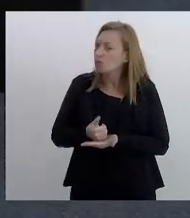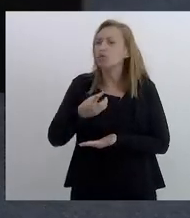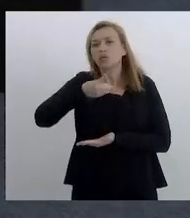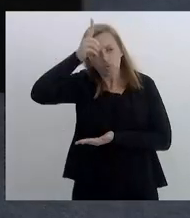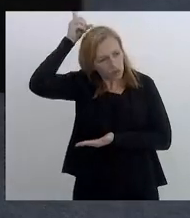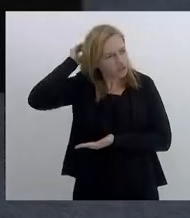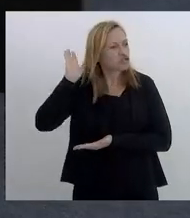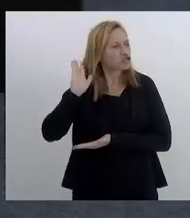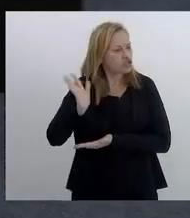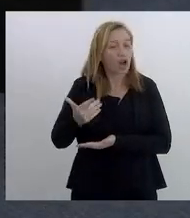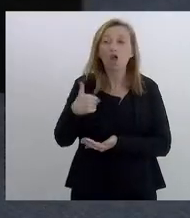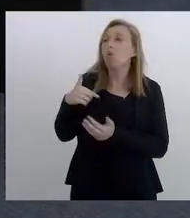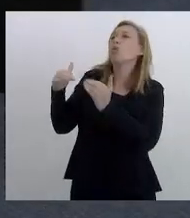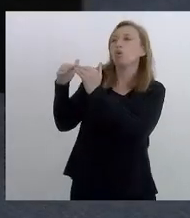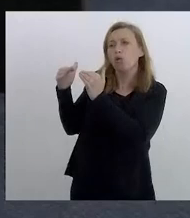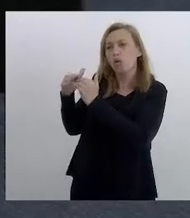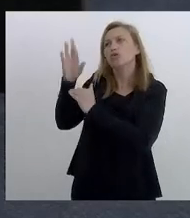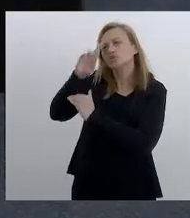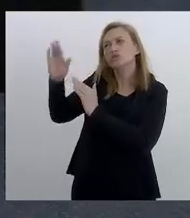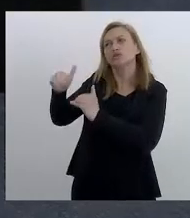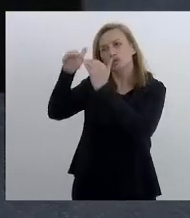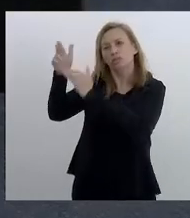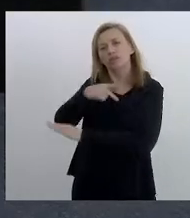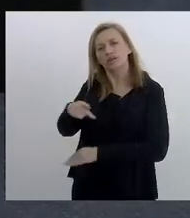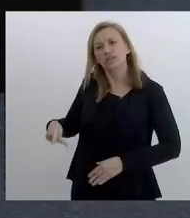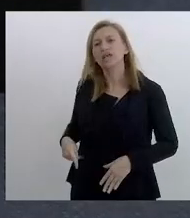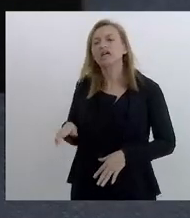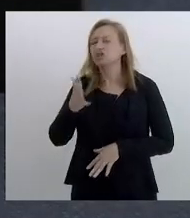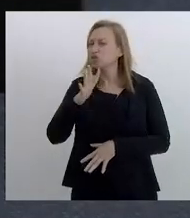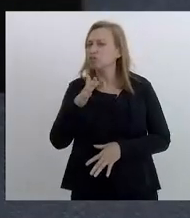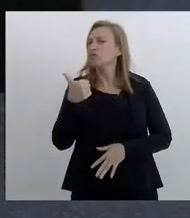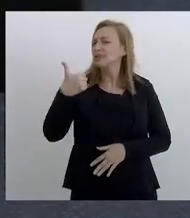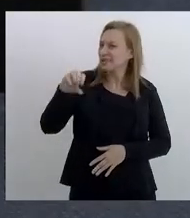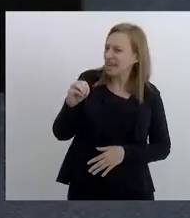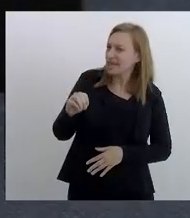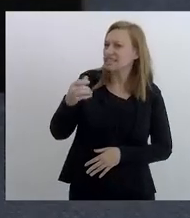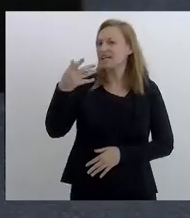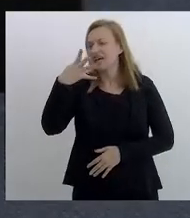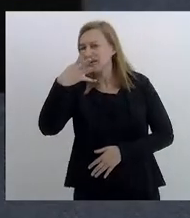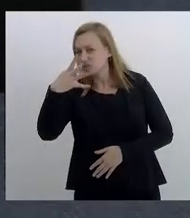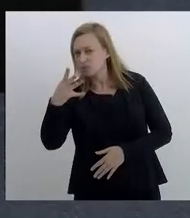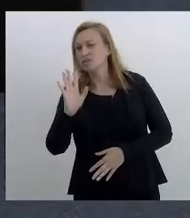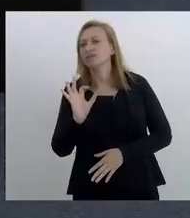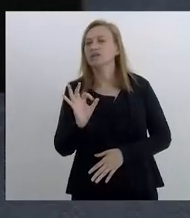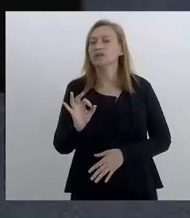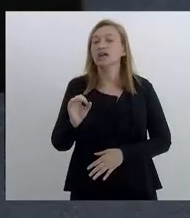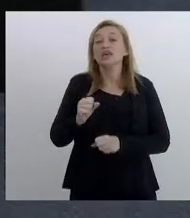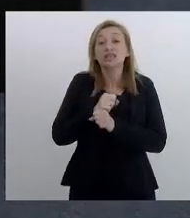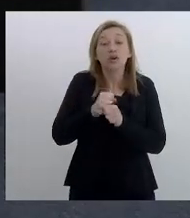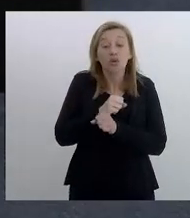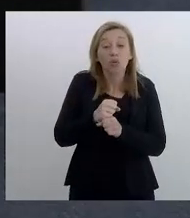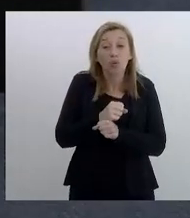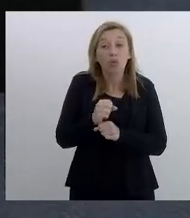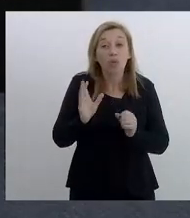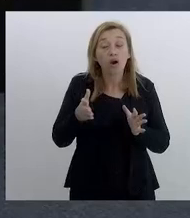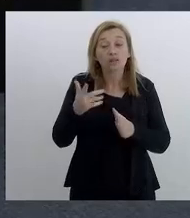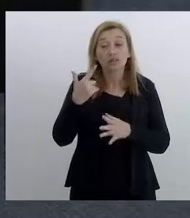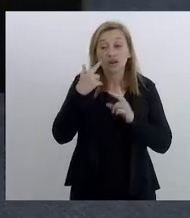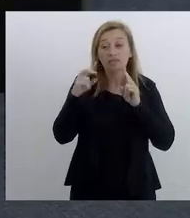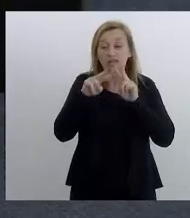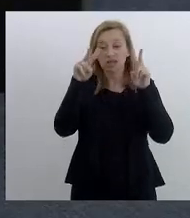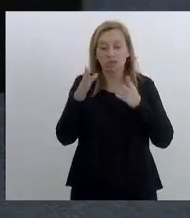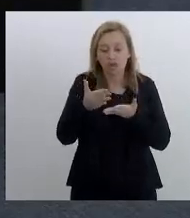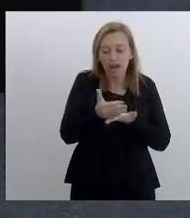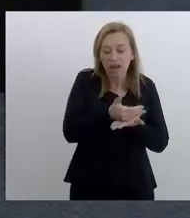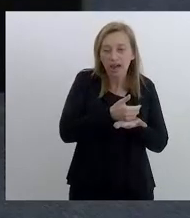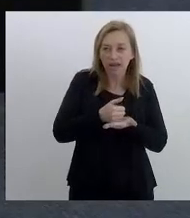Mas concordo com Vossa Excelência. Se no mínimo 10, no máximo 14. Então, este é o ano, do seu ponto de vista de